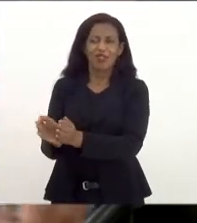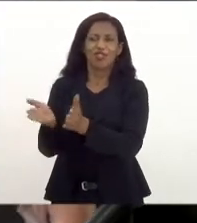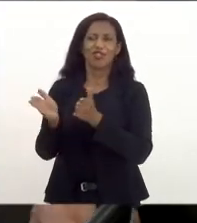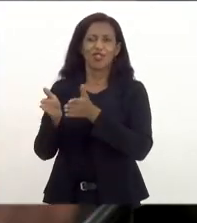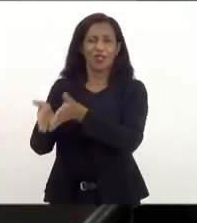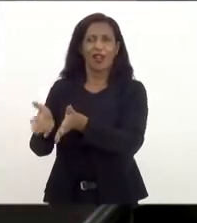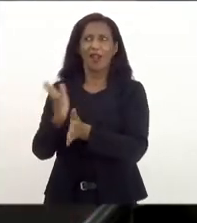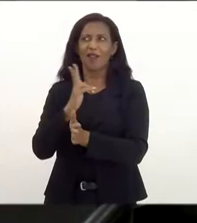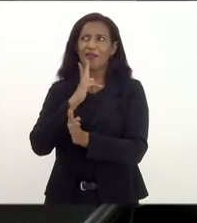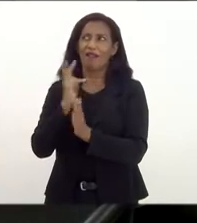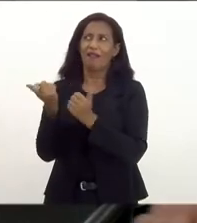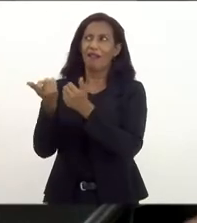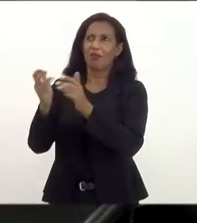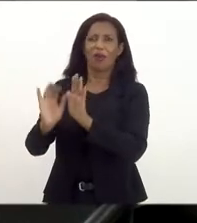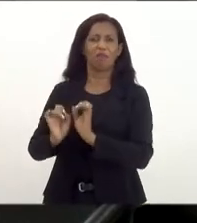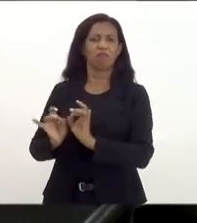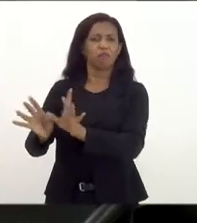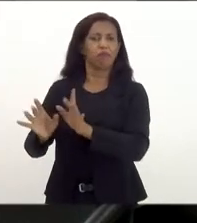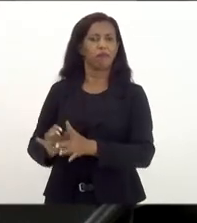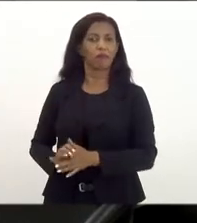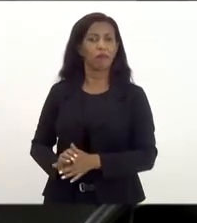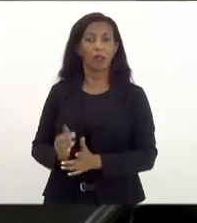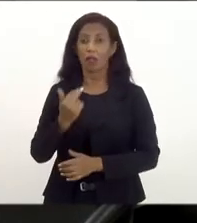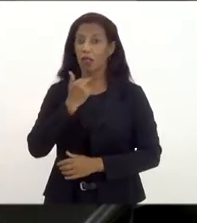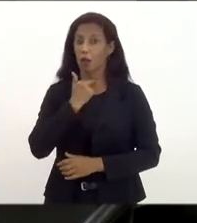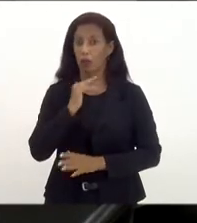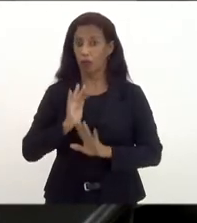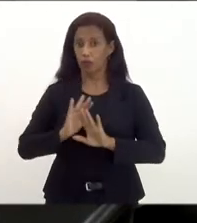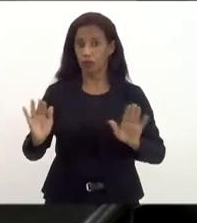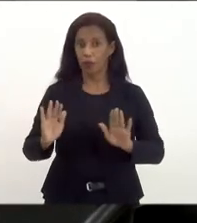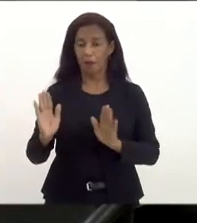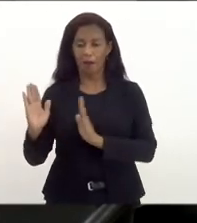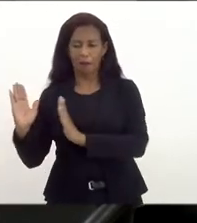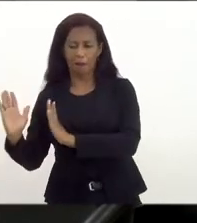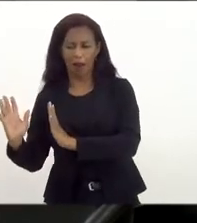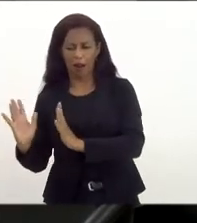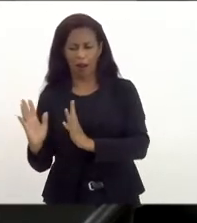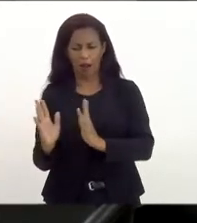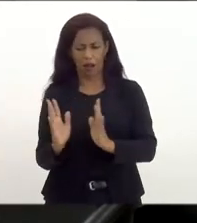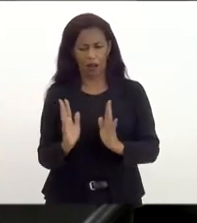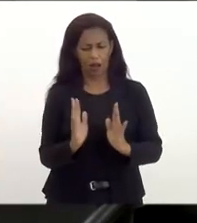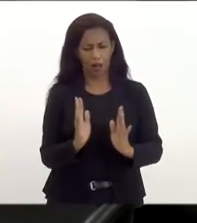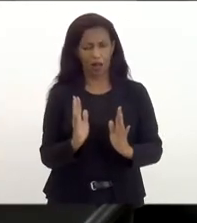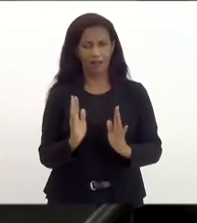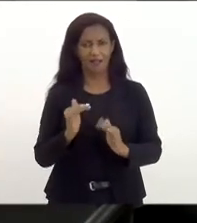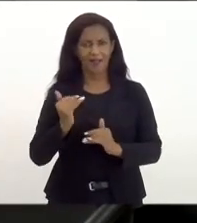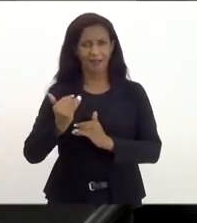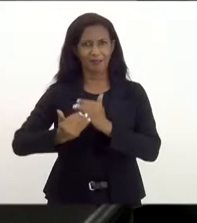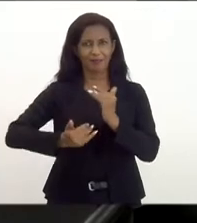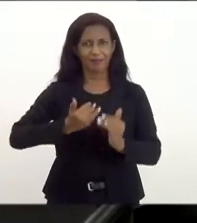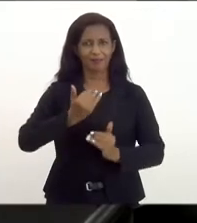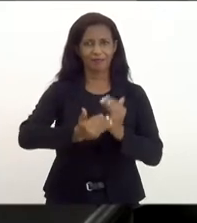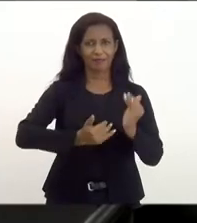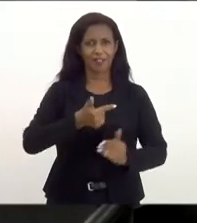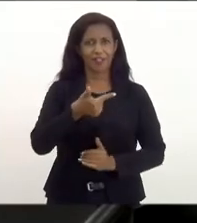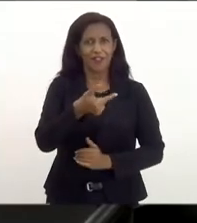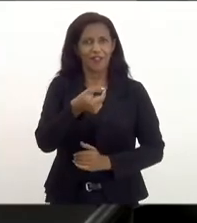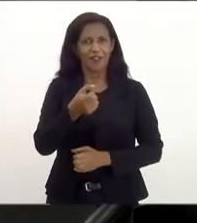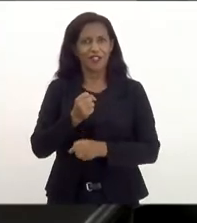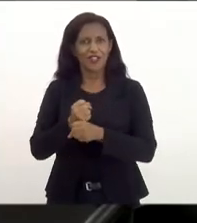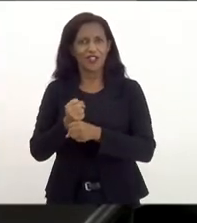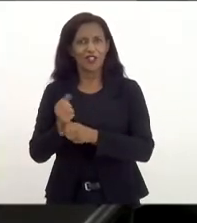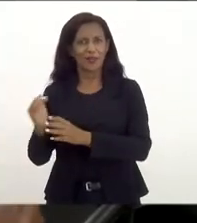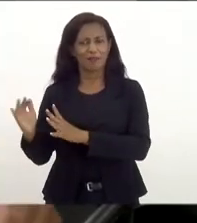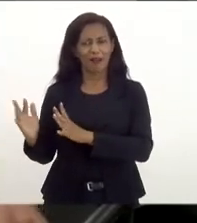chegar e diz assim eu não quero mais tá percorrer esse processo de 20